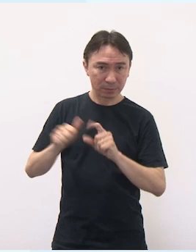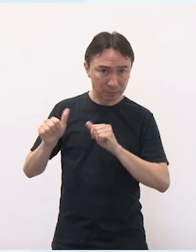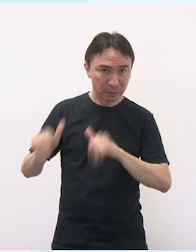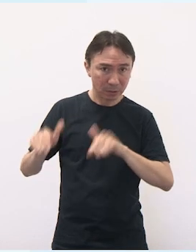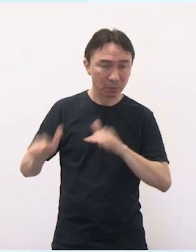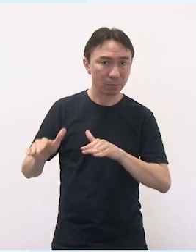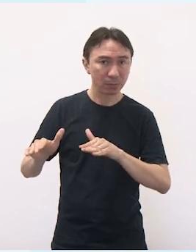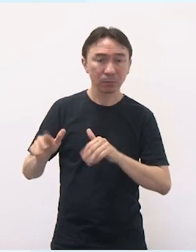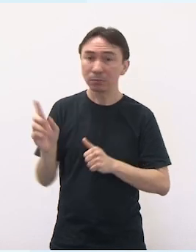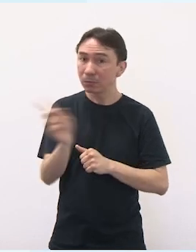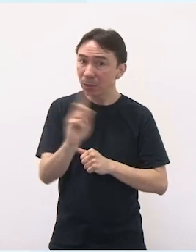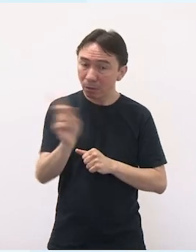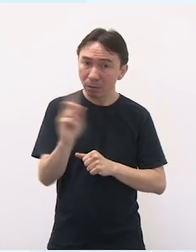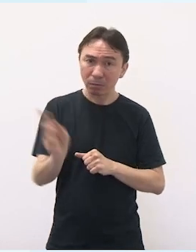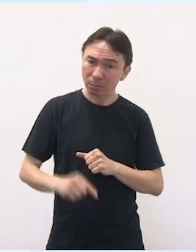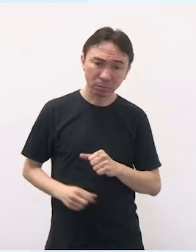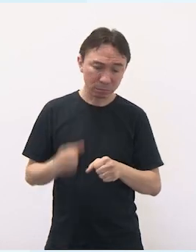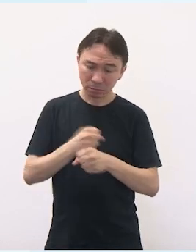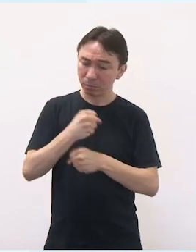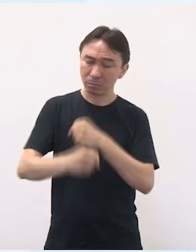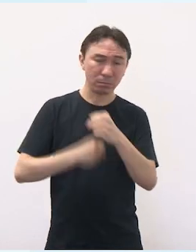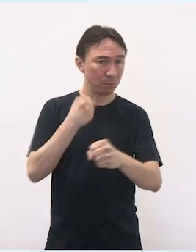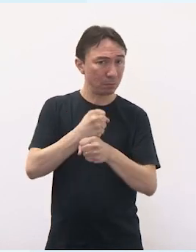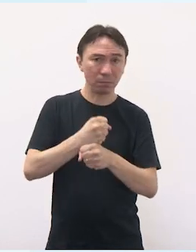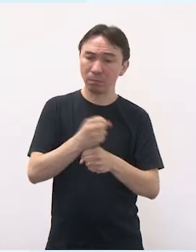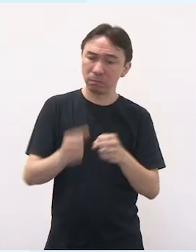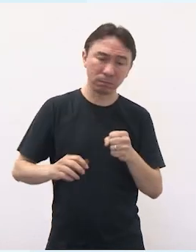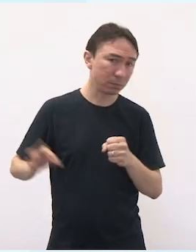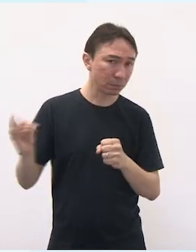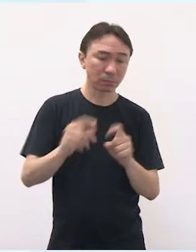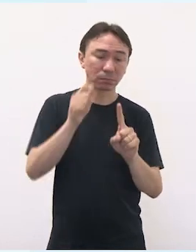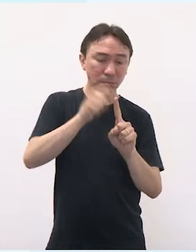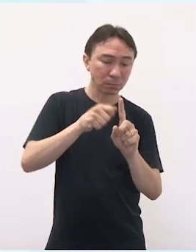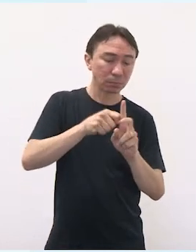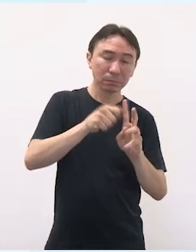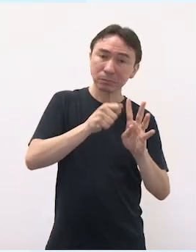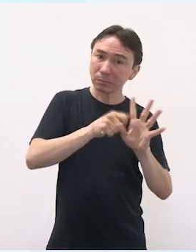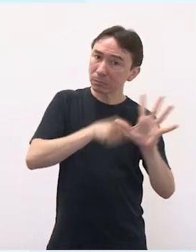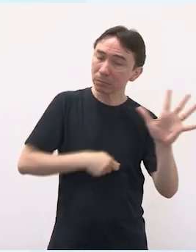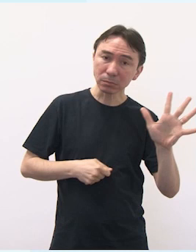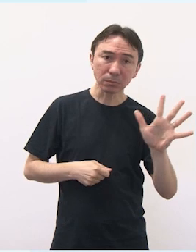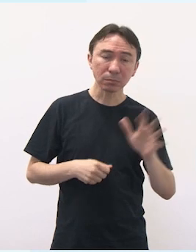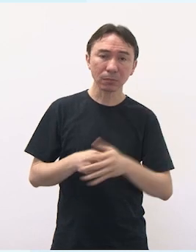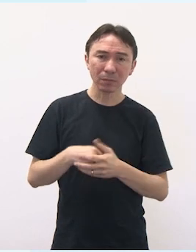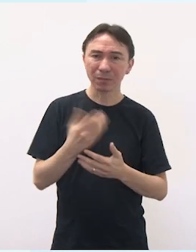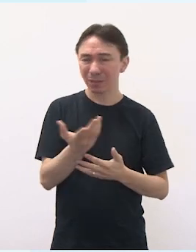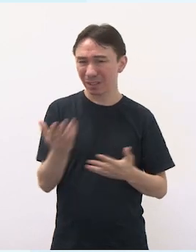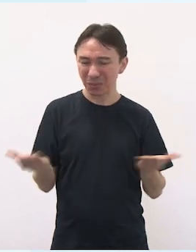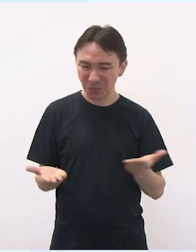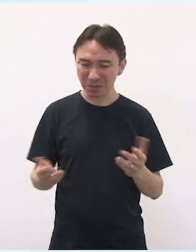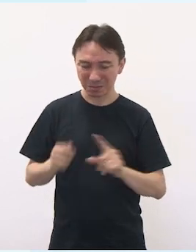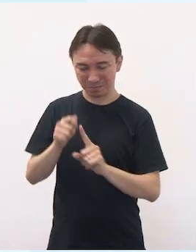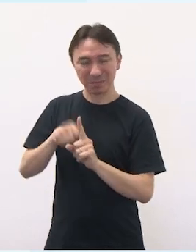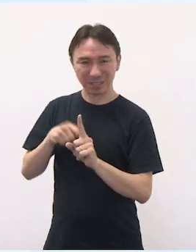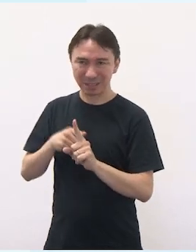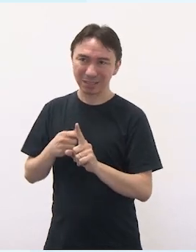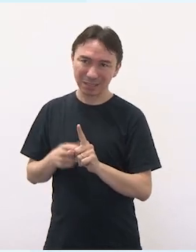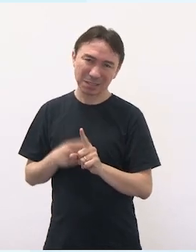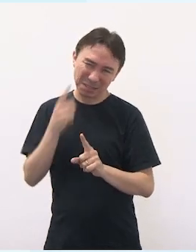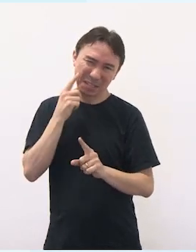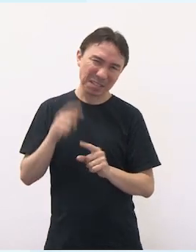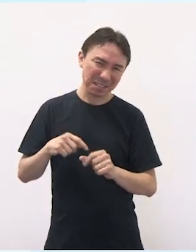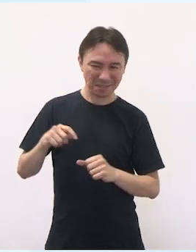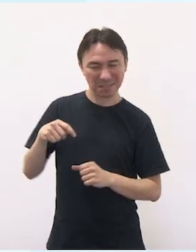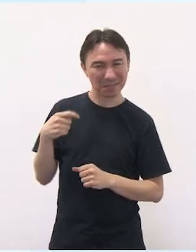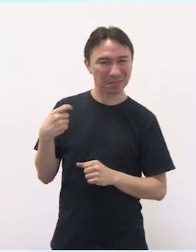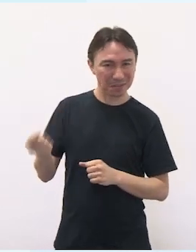pena a gente reforçar. Embora o mês seja simbólico, no sentido da prevenção ao suicídio, ações